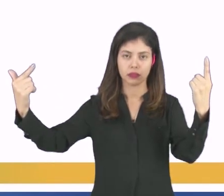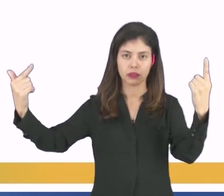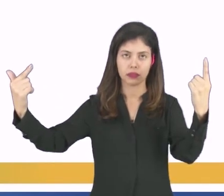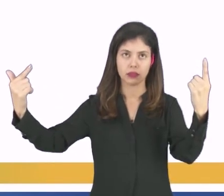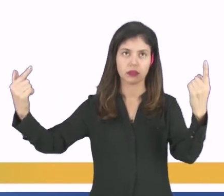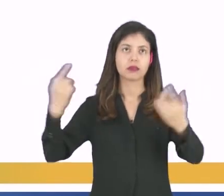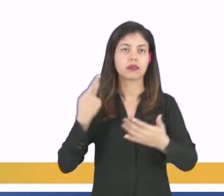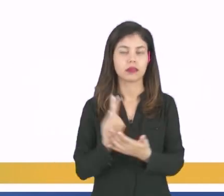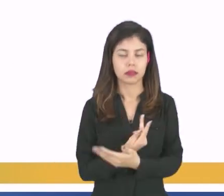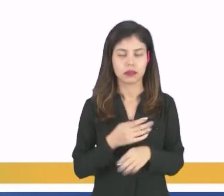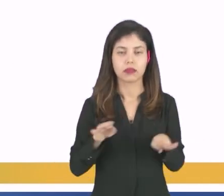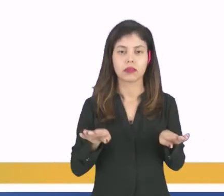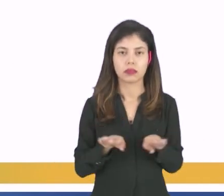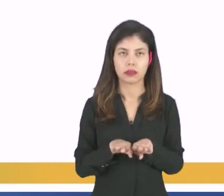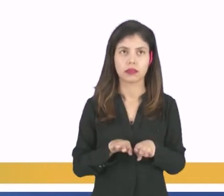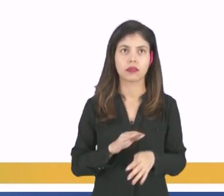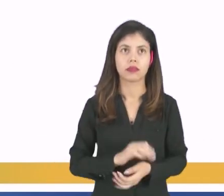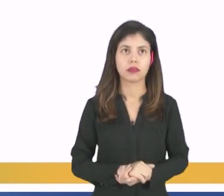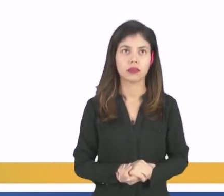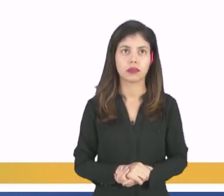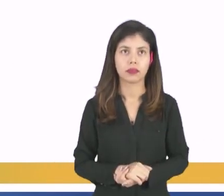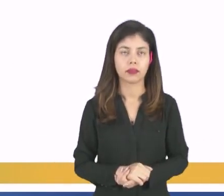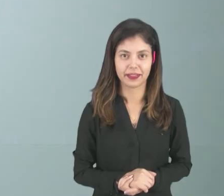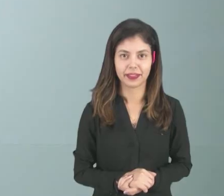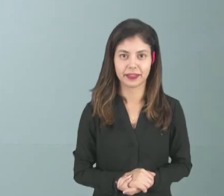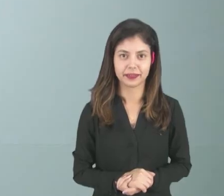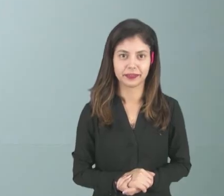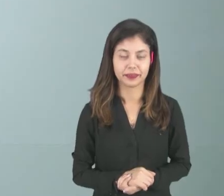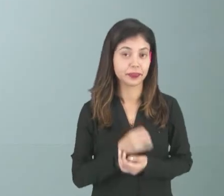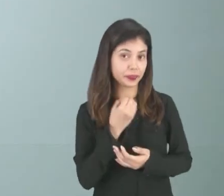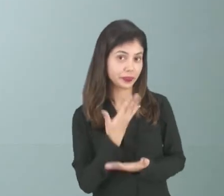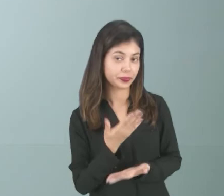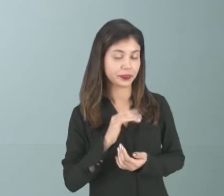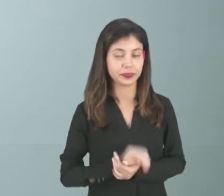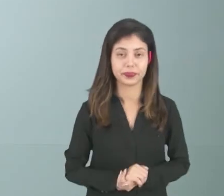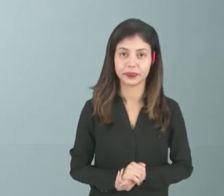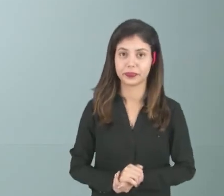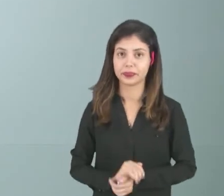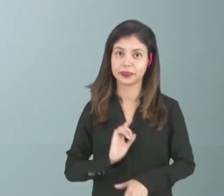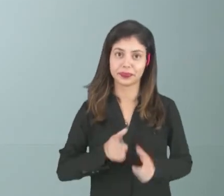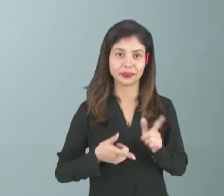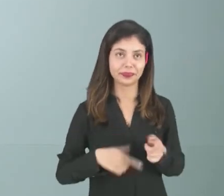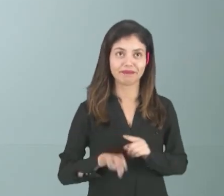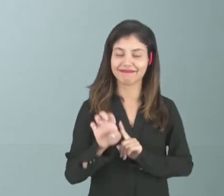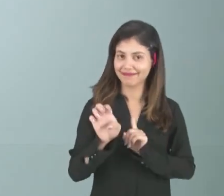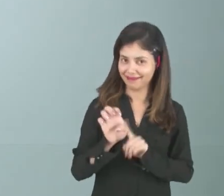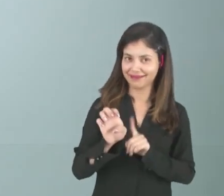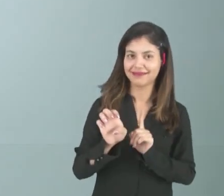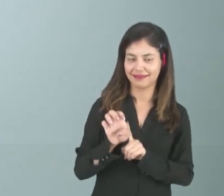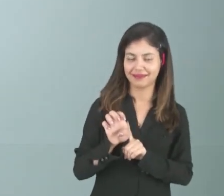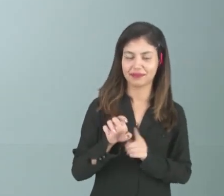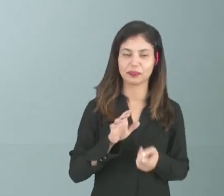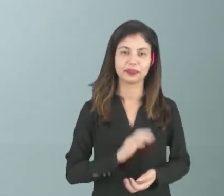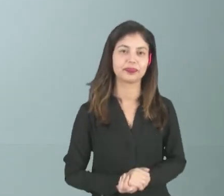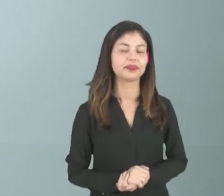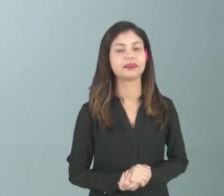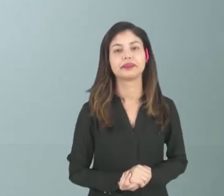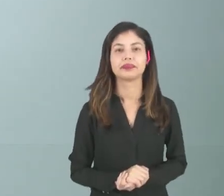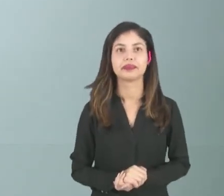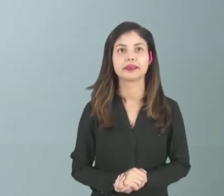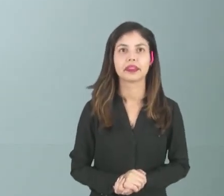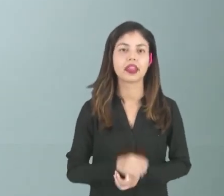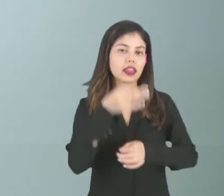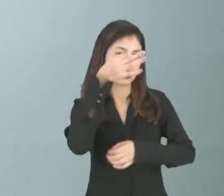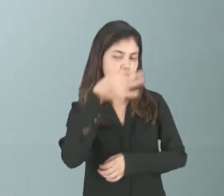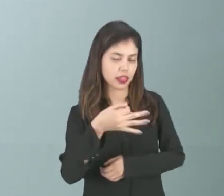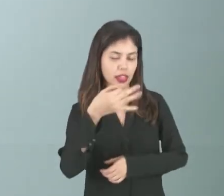tem 2, então ela também não está balanceada. Bom, então a alternativa correta é a letra E, então